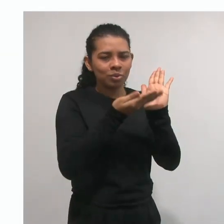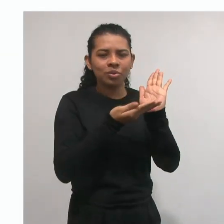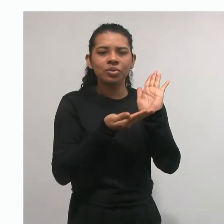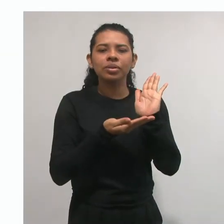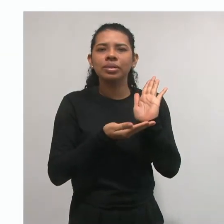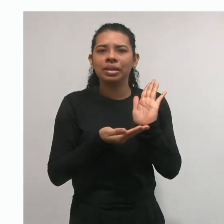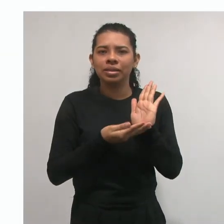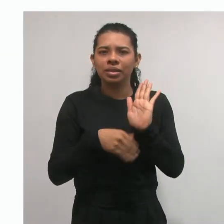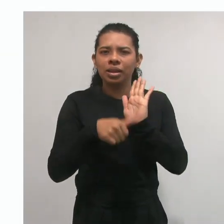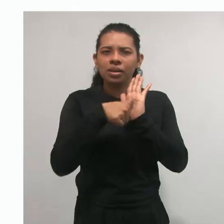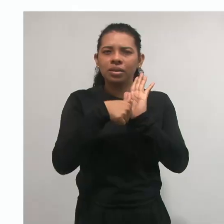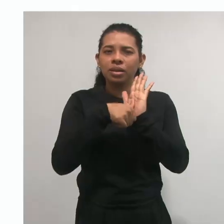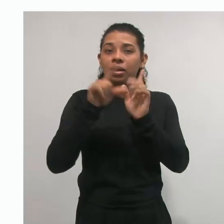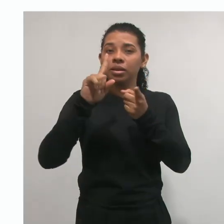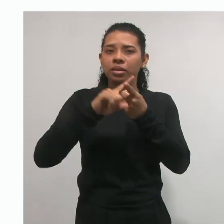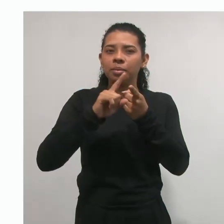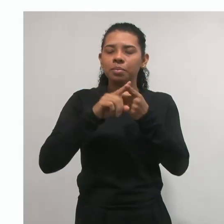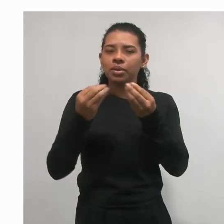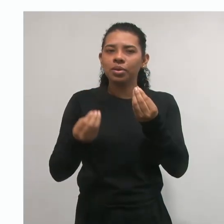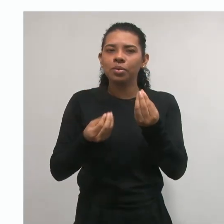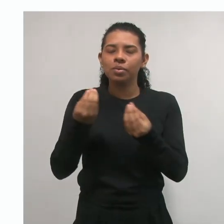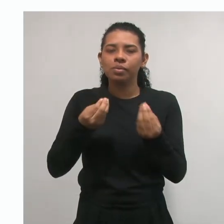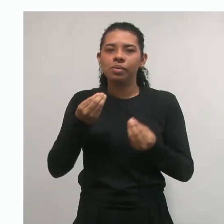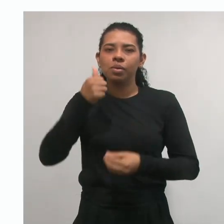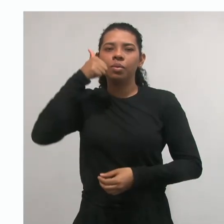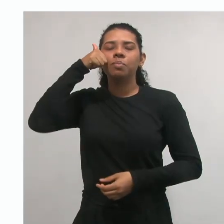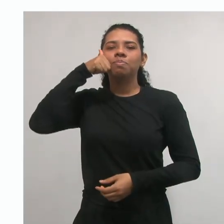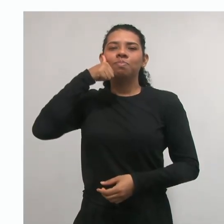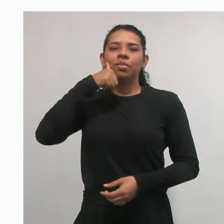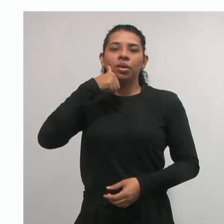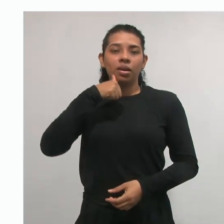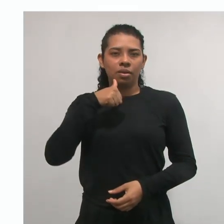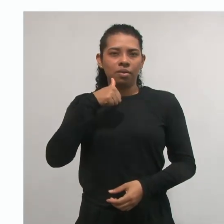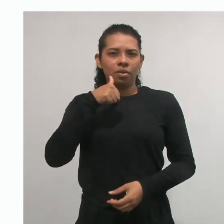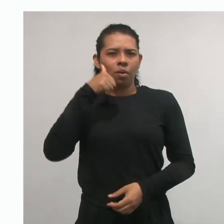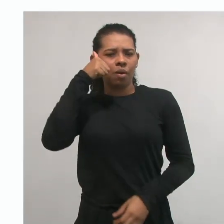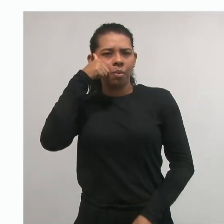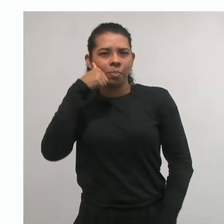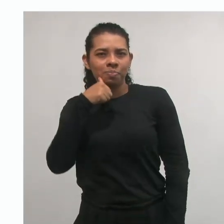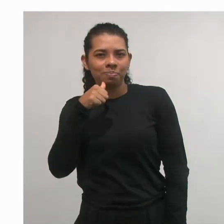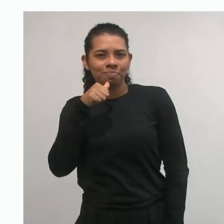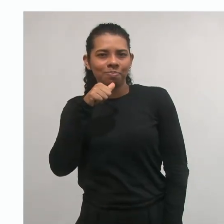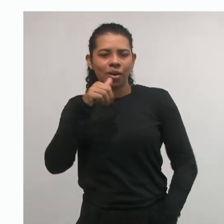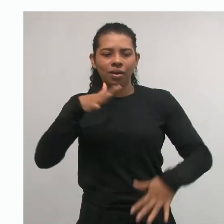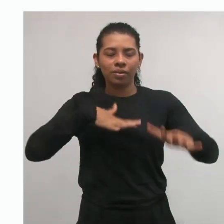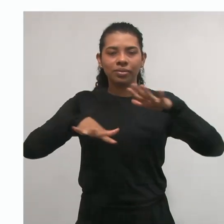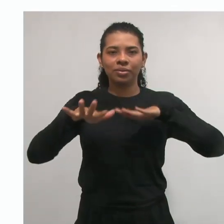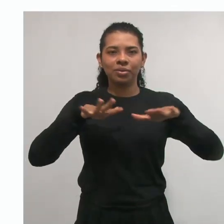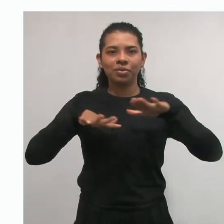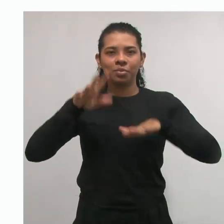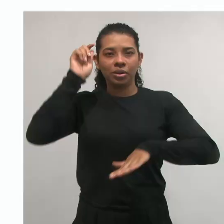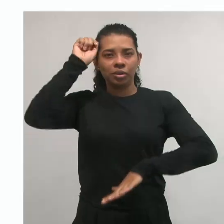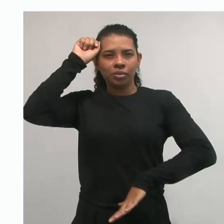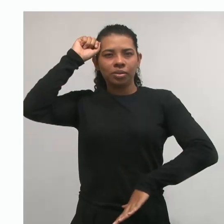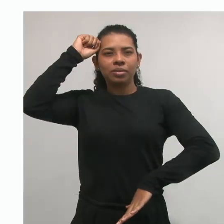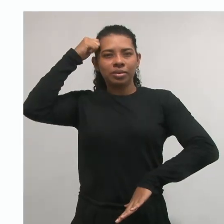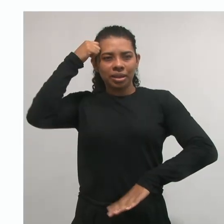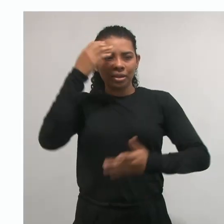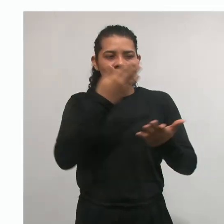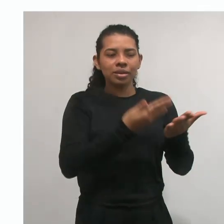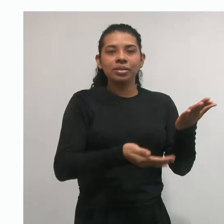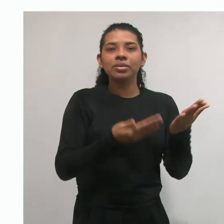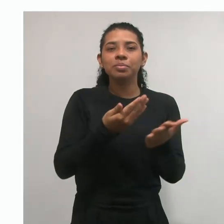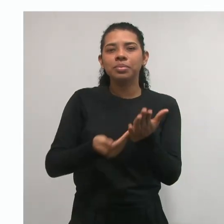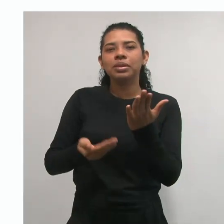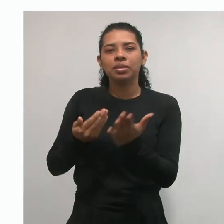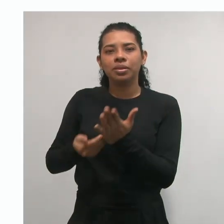avenidas identitárias, além do fracasso do feminismo em contemplar mulheres negras, né? Então, o